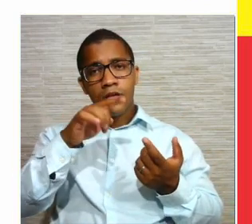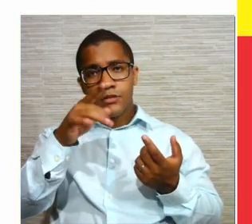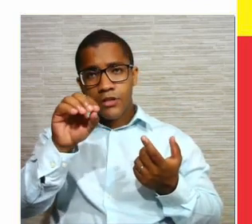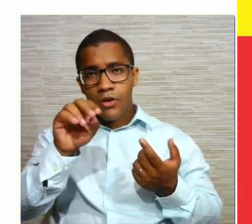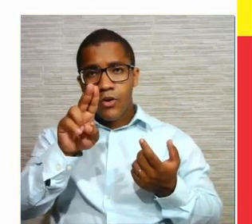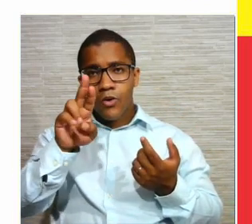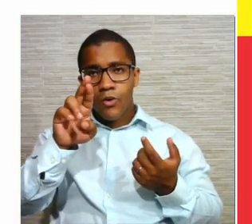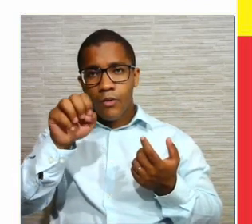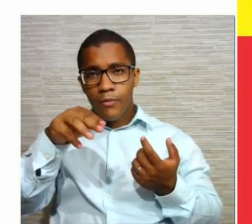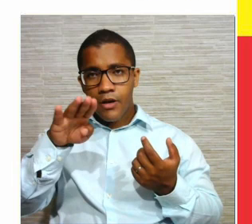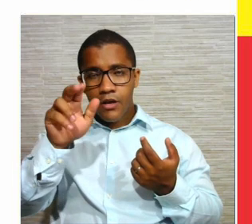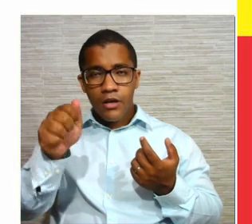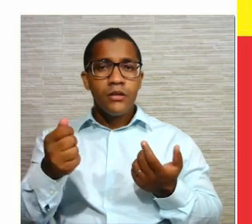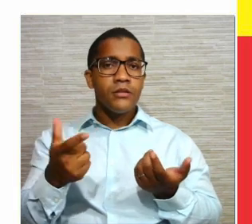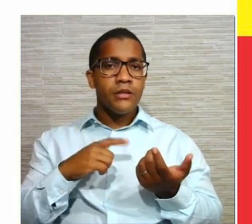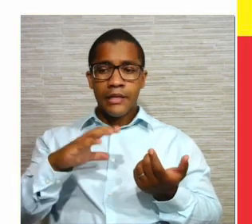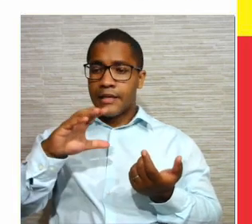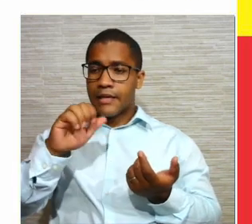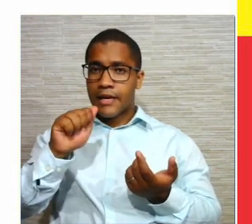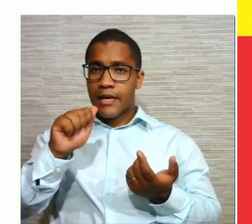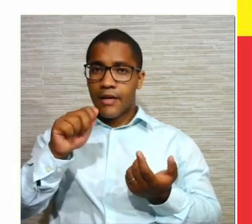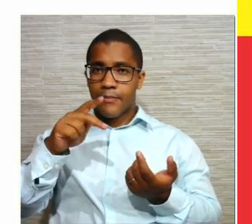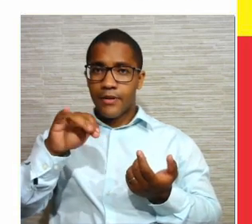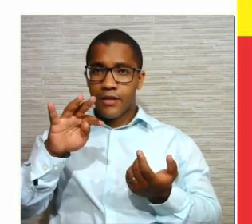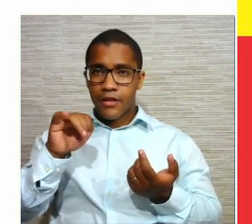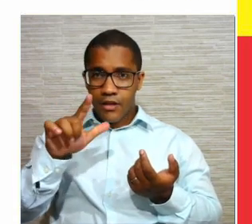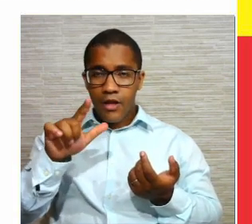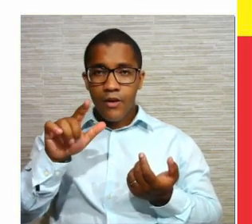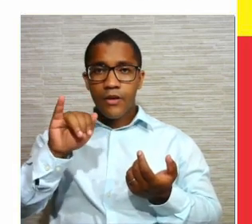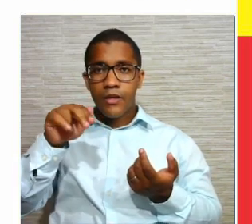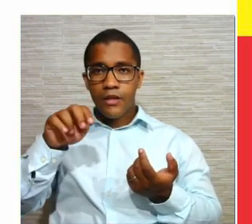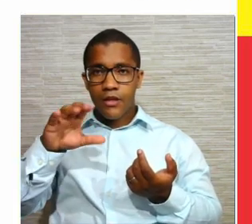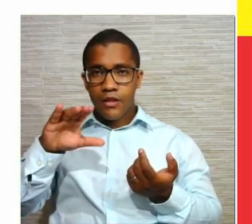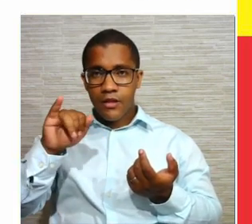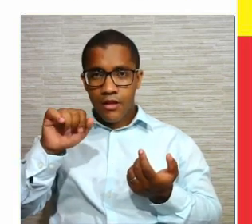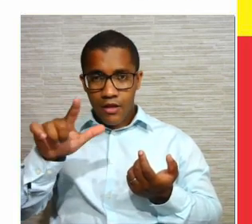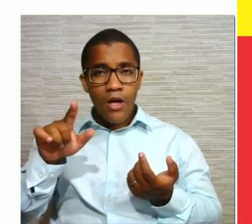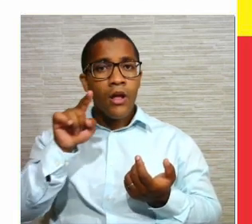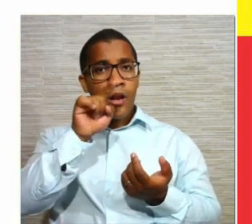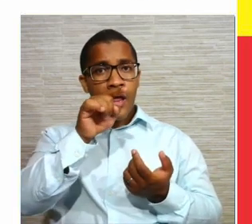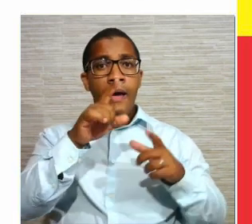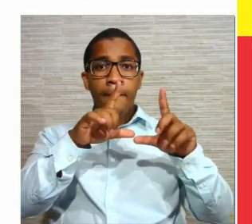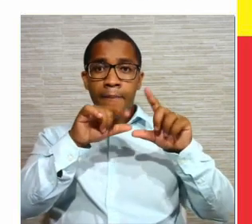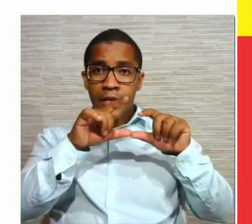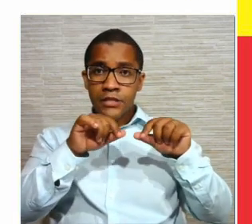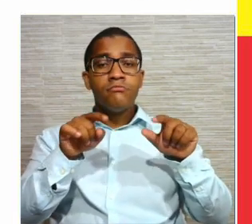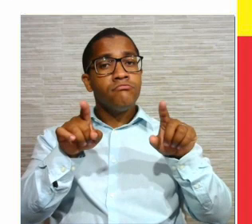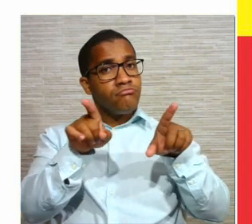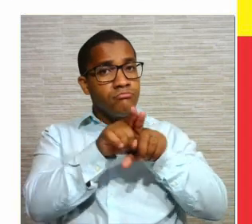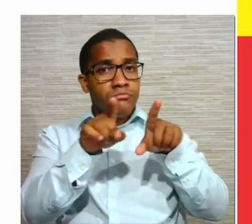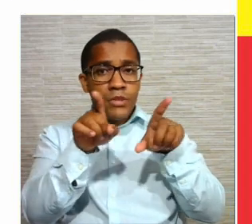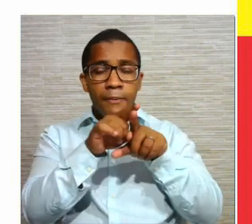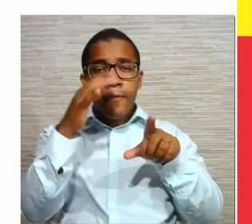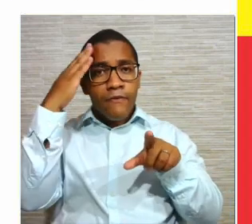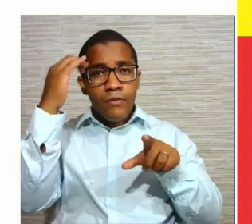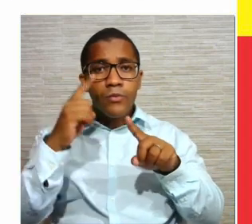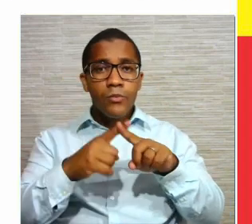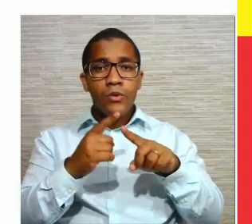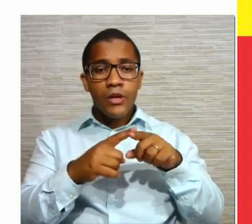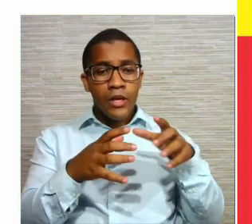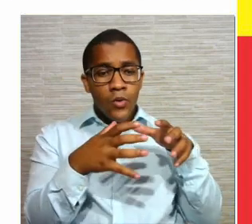Inicial, também surgiu em Brasília. Então, Brasília também é considerado como um grande celeiro do rock brasileiro. Então, muitas